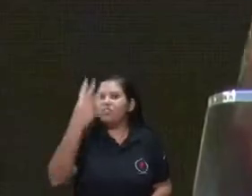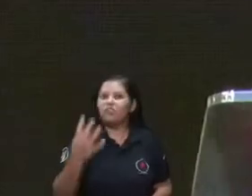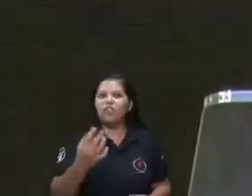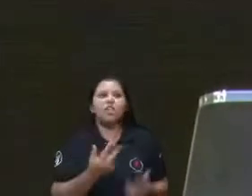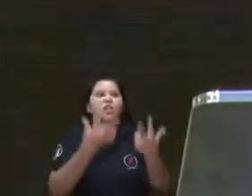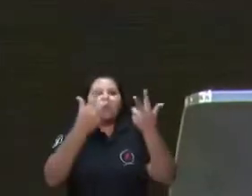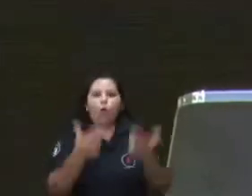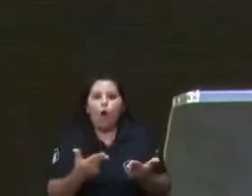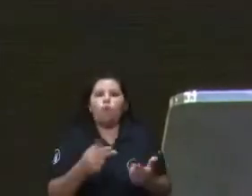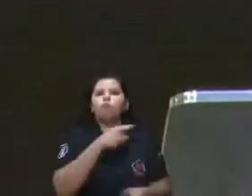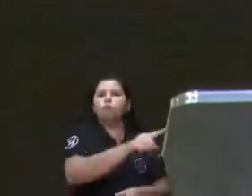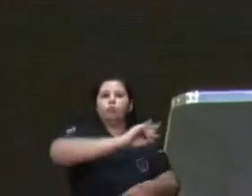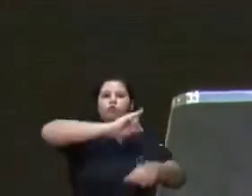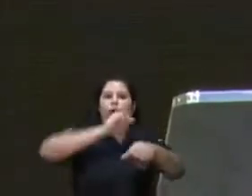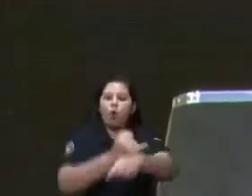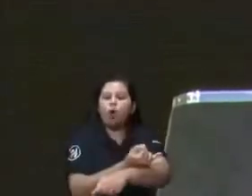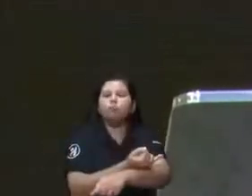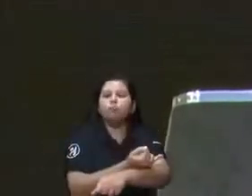que ele.